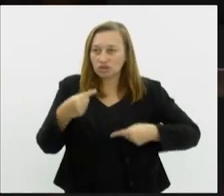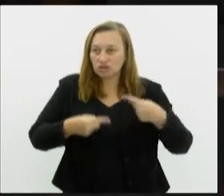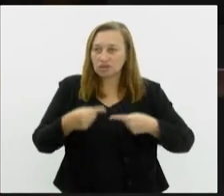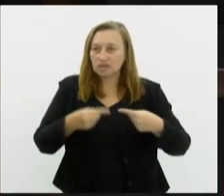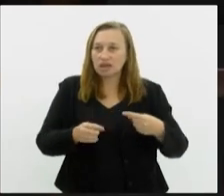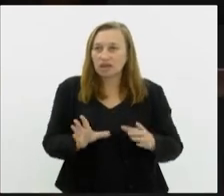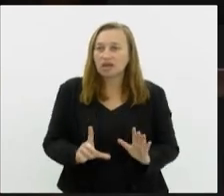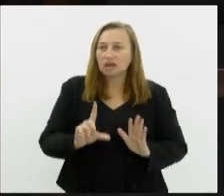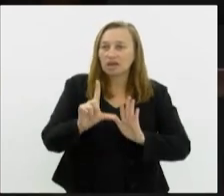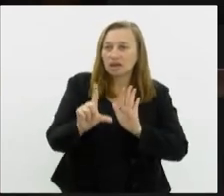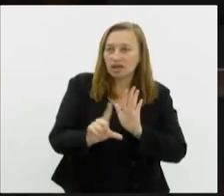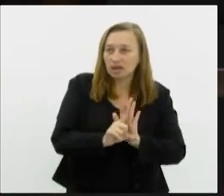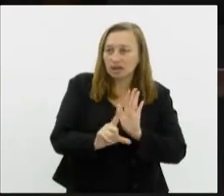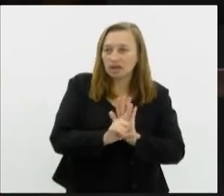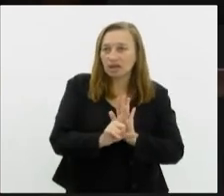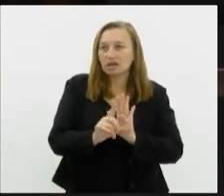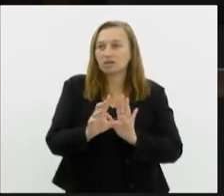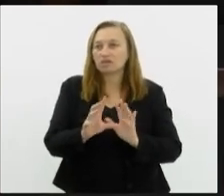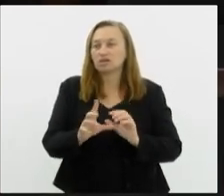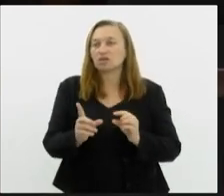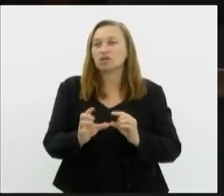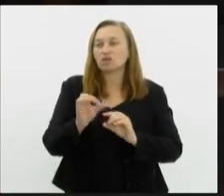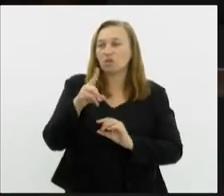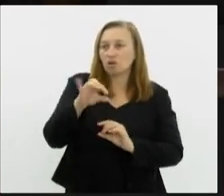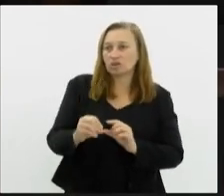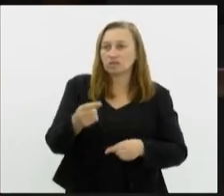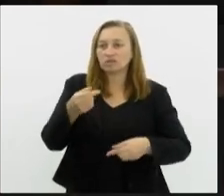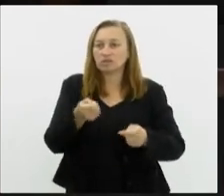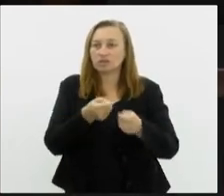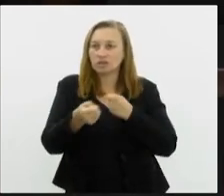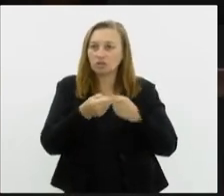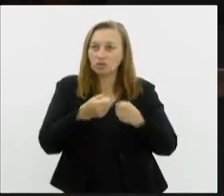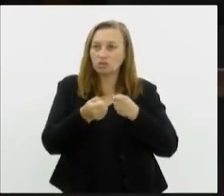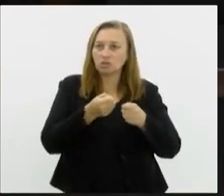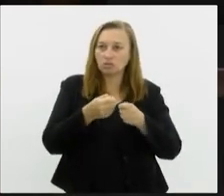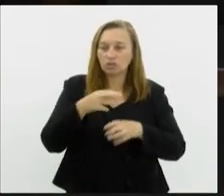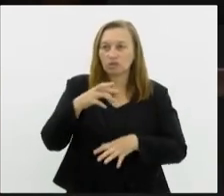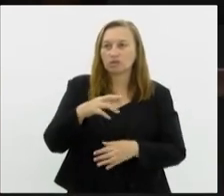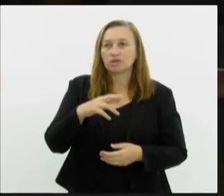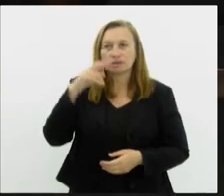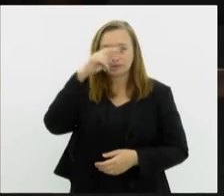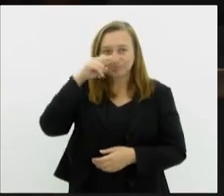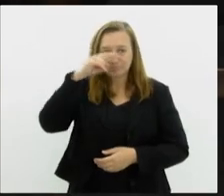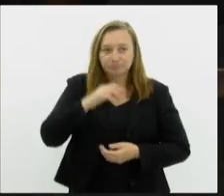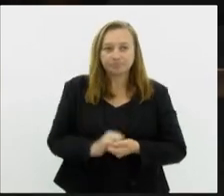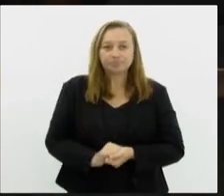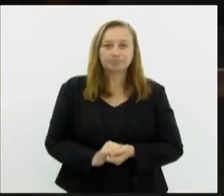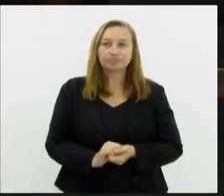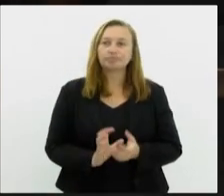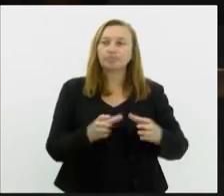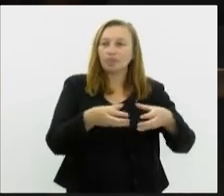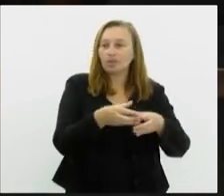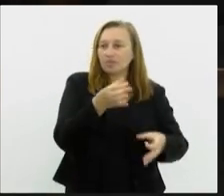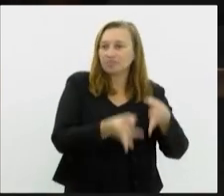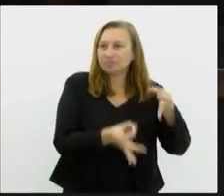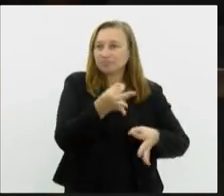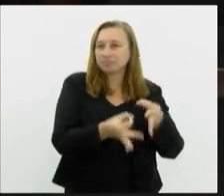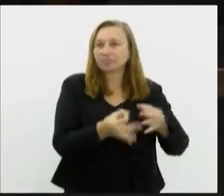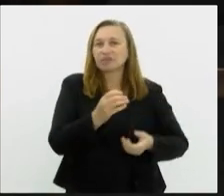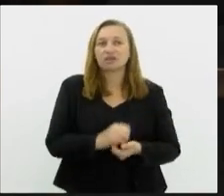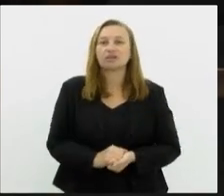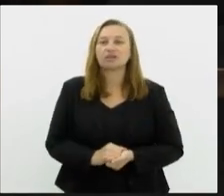Constitucional Complementar e Código de Orçamento, Finanças, Legislação Financeira e Controle. Para emitir parecer pela Comissão de Constituição e